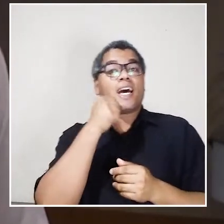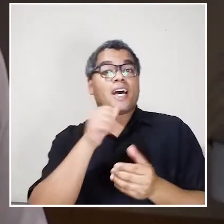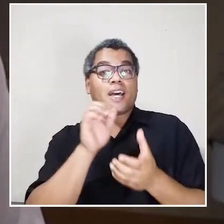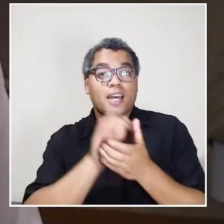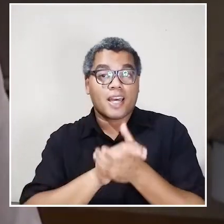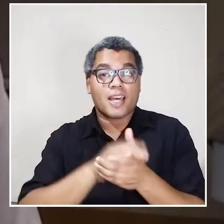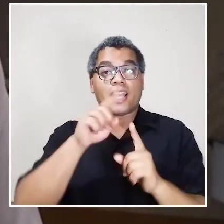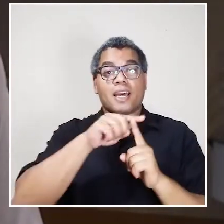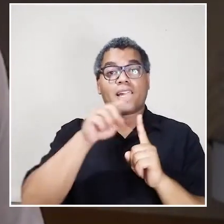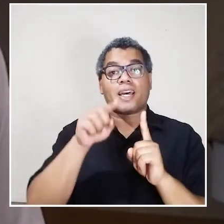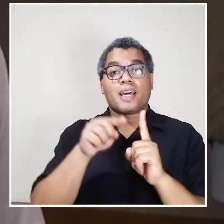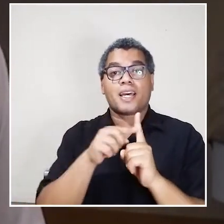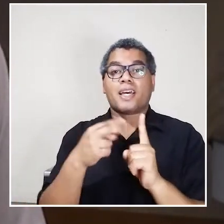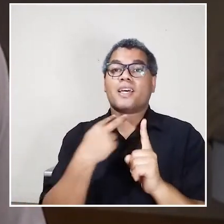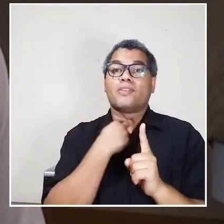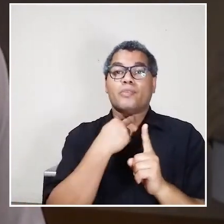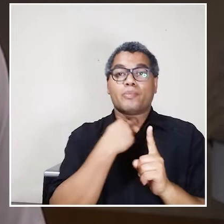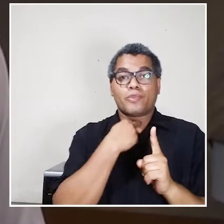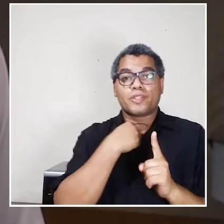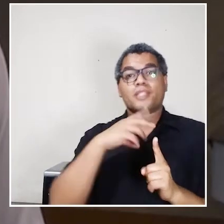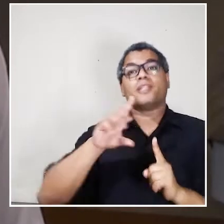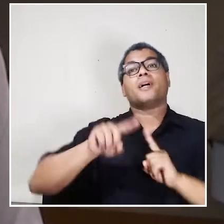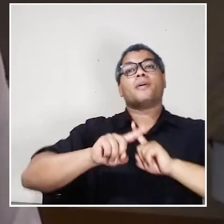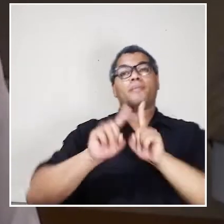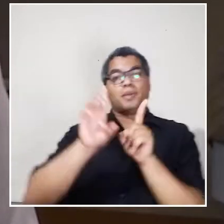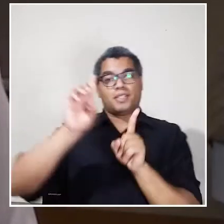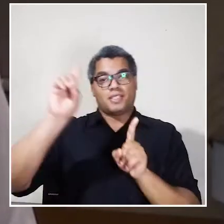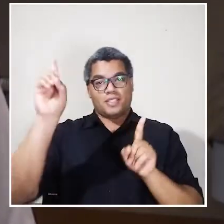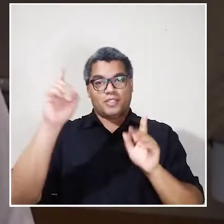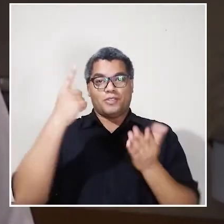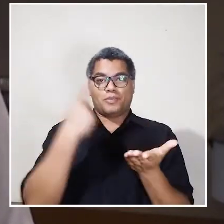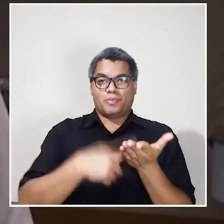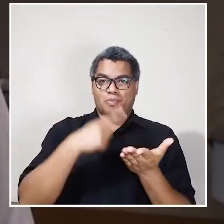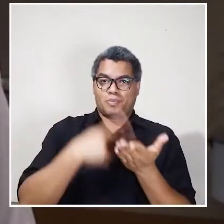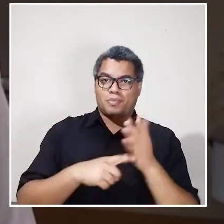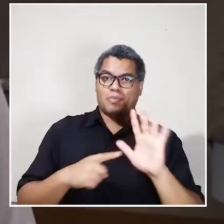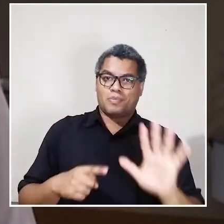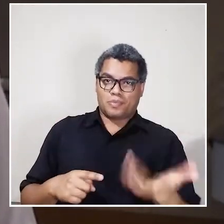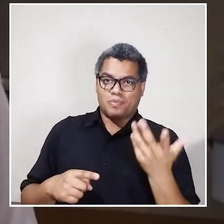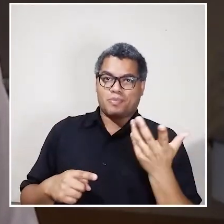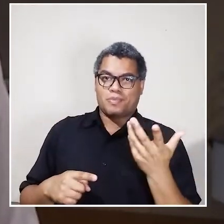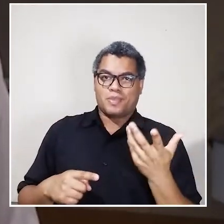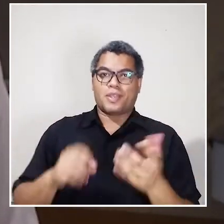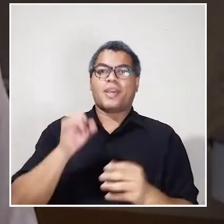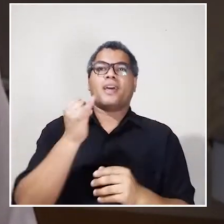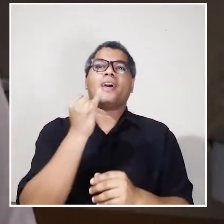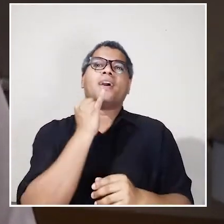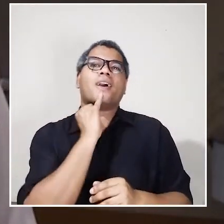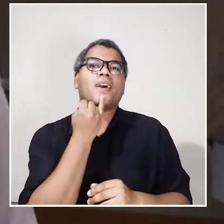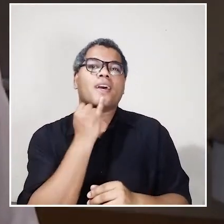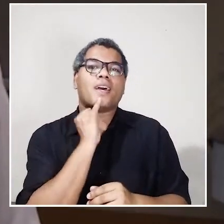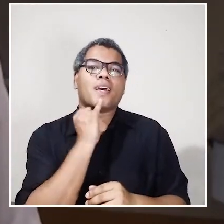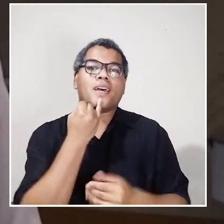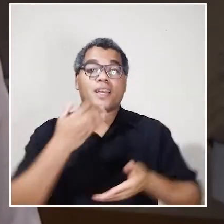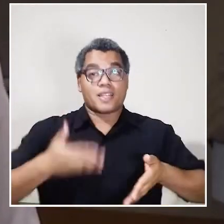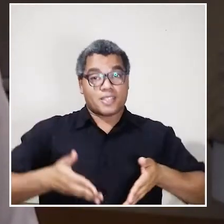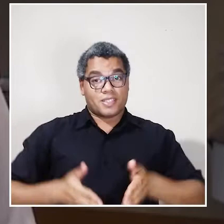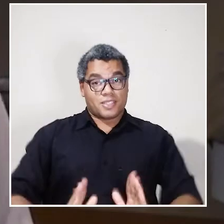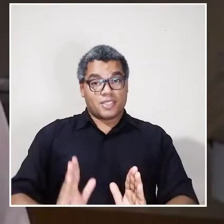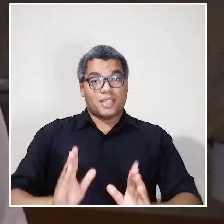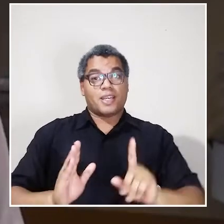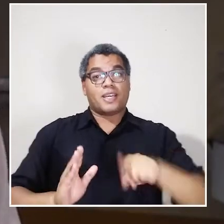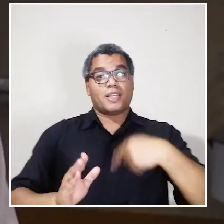o Senhor foi fiel, cumpriu a promessa, trazendo Isaque. E de Isaque,